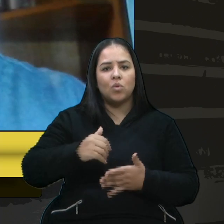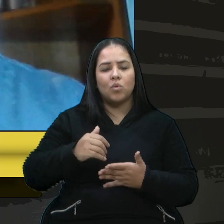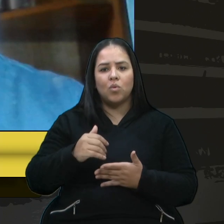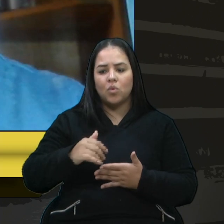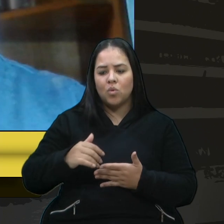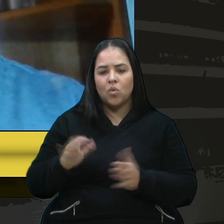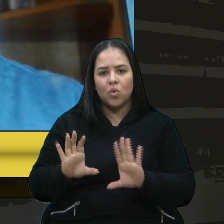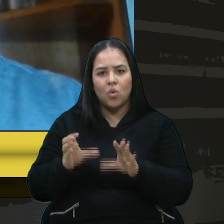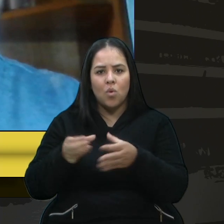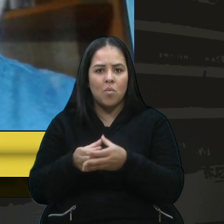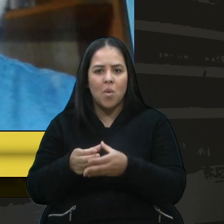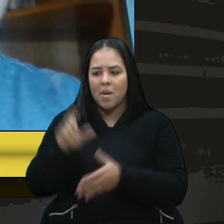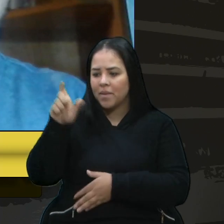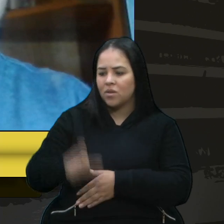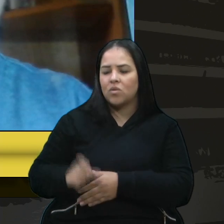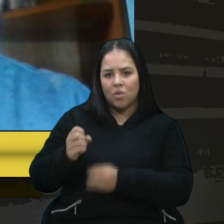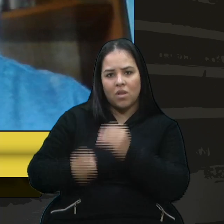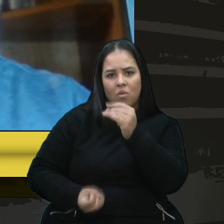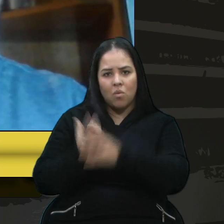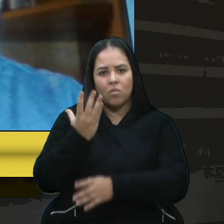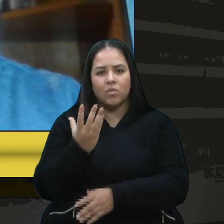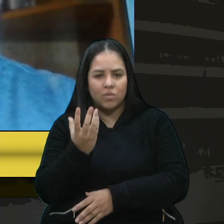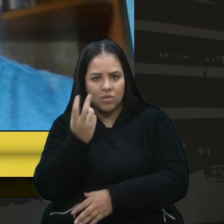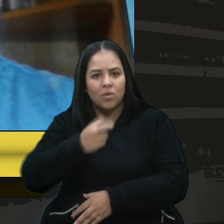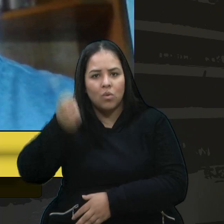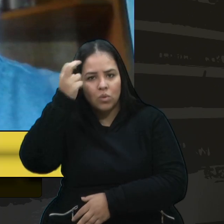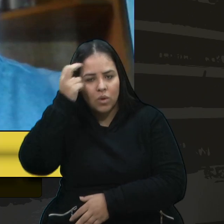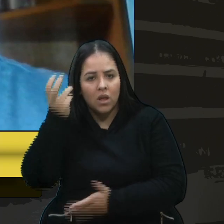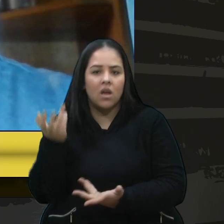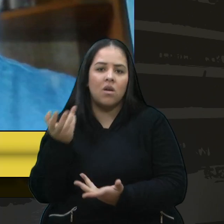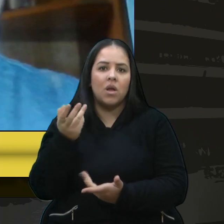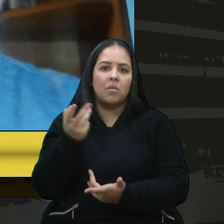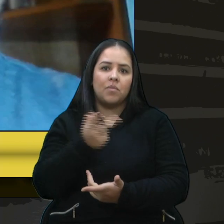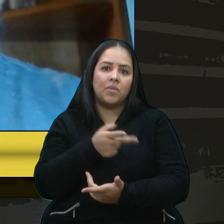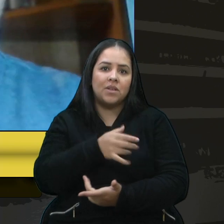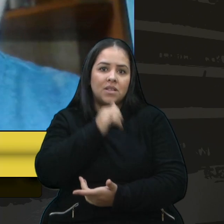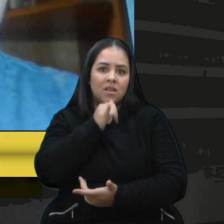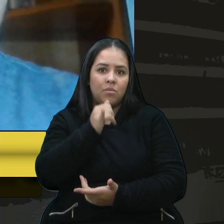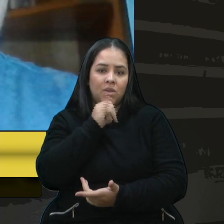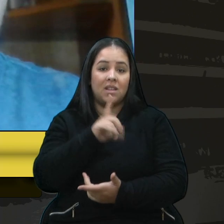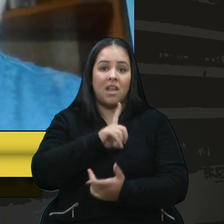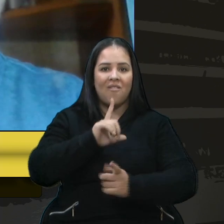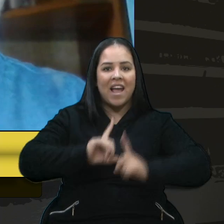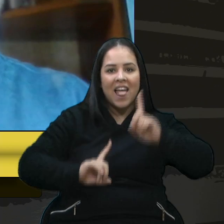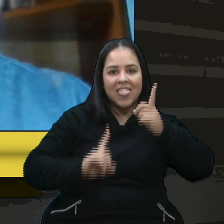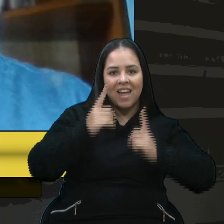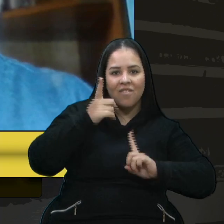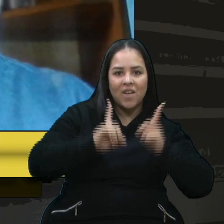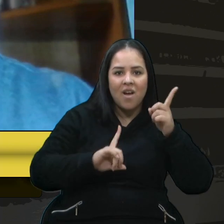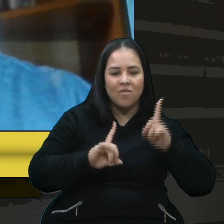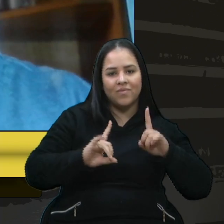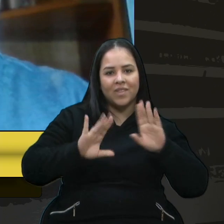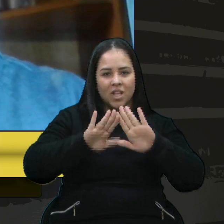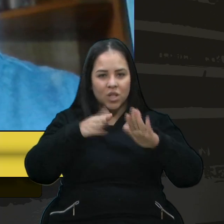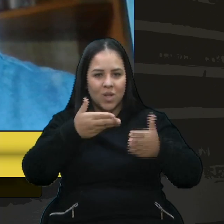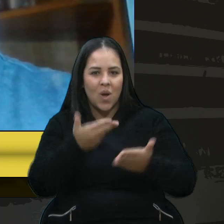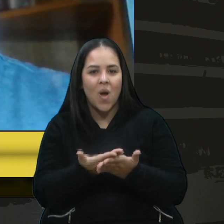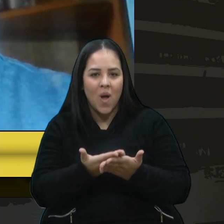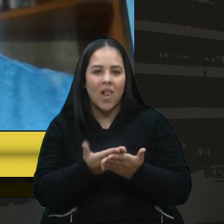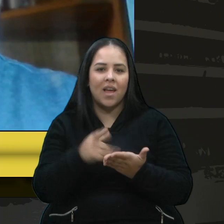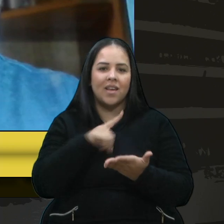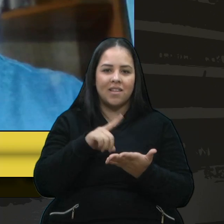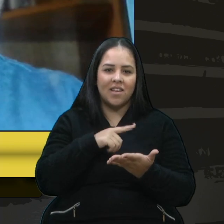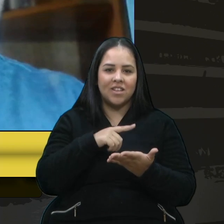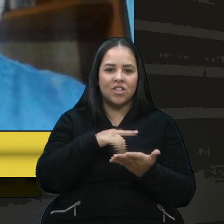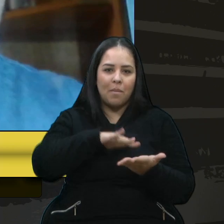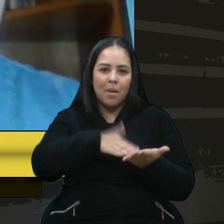o projeto, né, recursos, por exemplo, para o carnaval das escolas de samba, que é uma área super importante